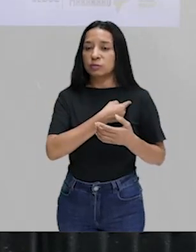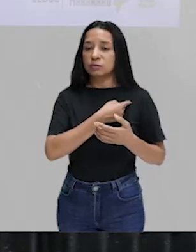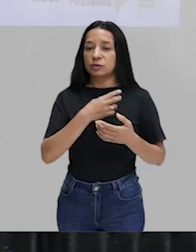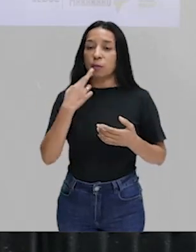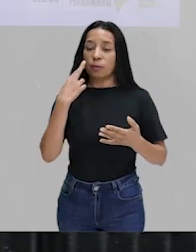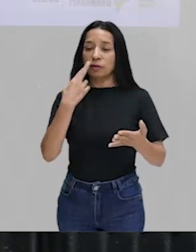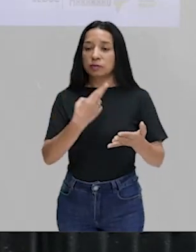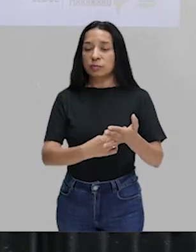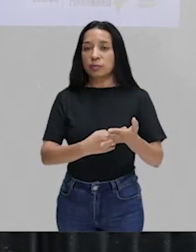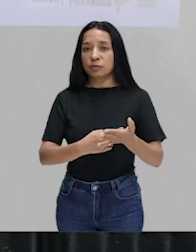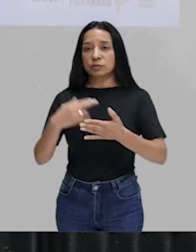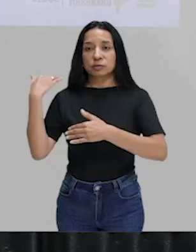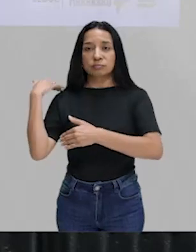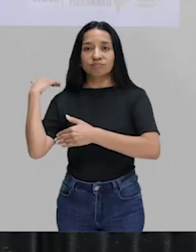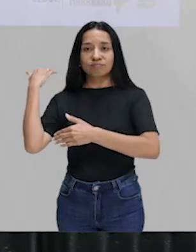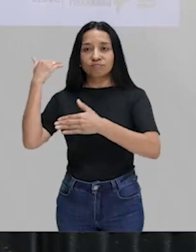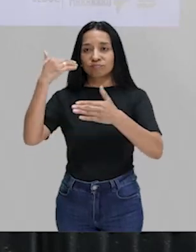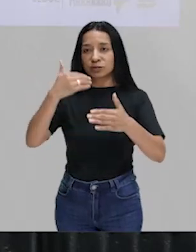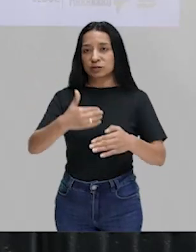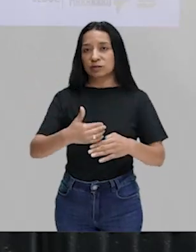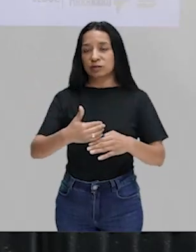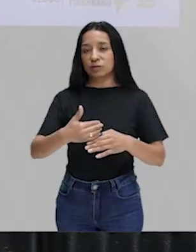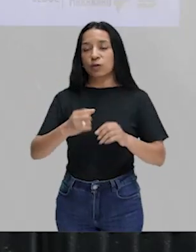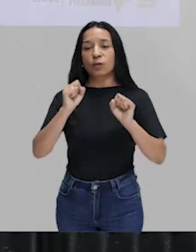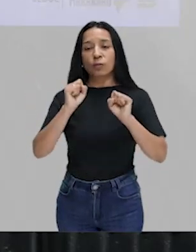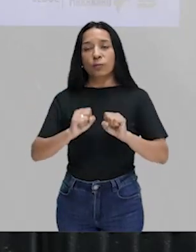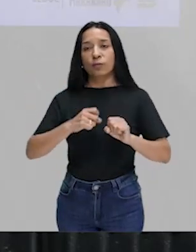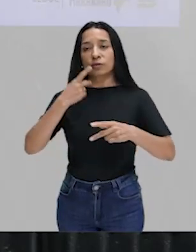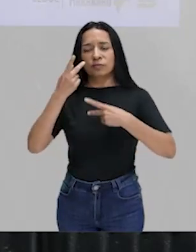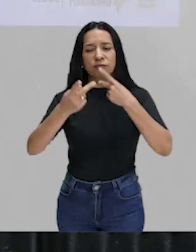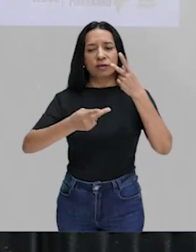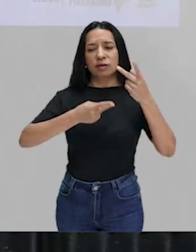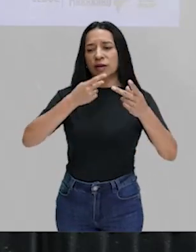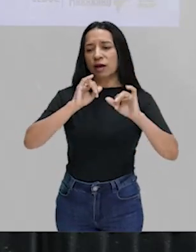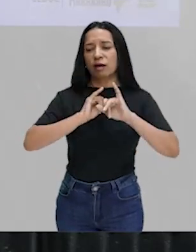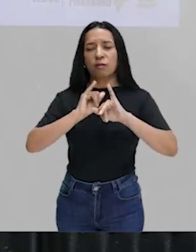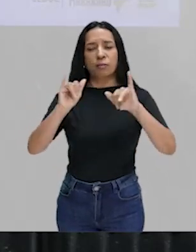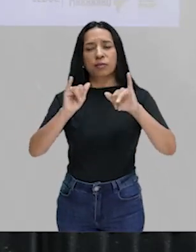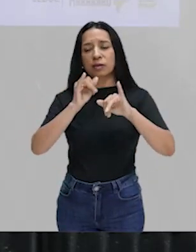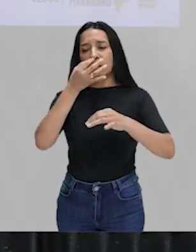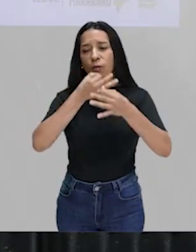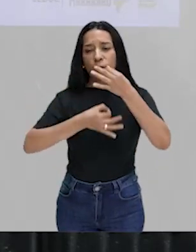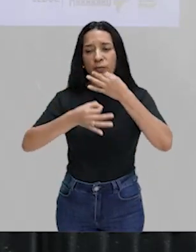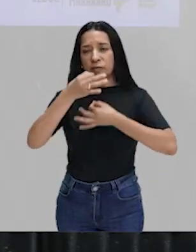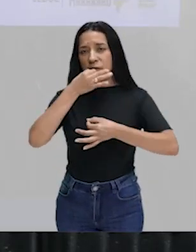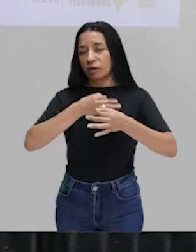dessa época e hoje nós podemos falar, nós podemos nos expressar, falar até o que não